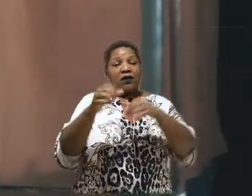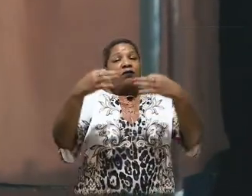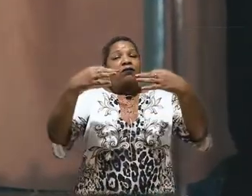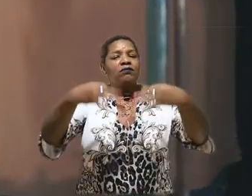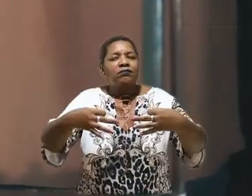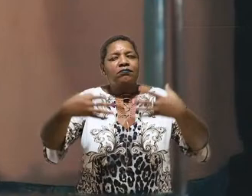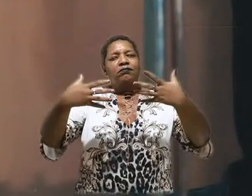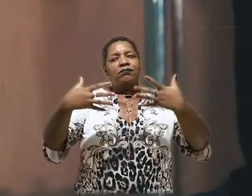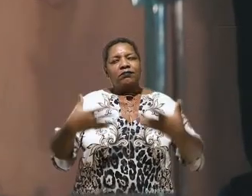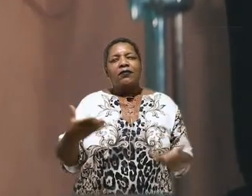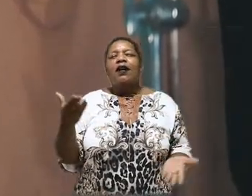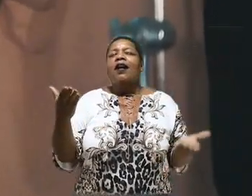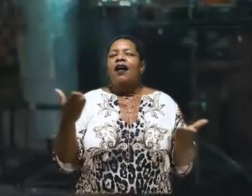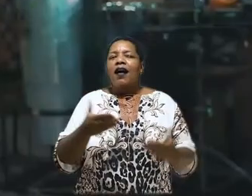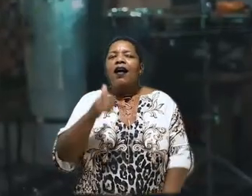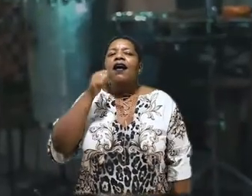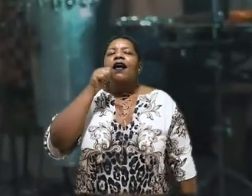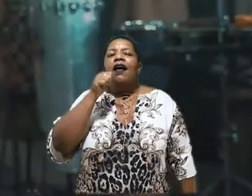amanhã